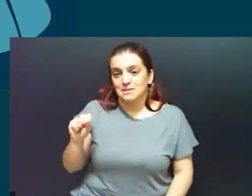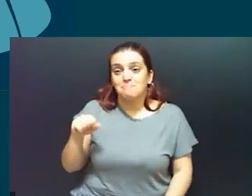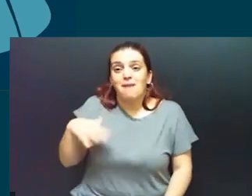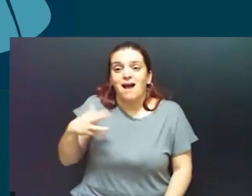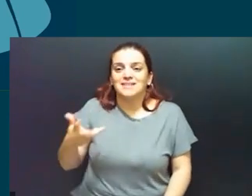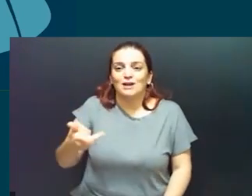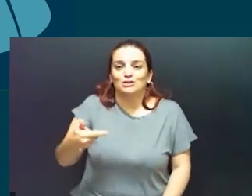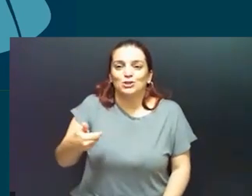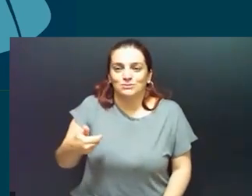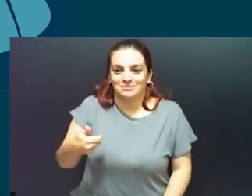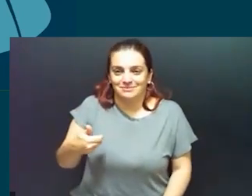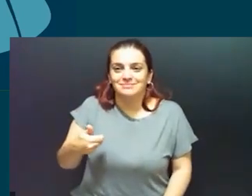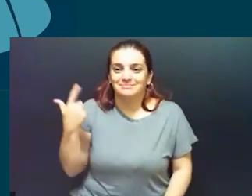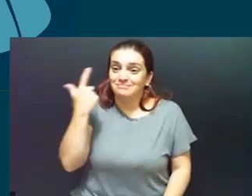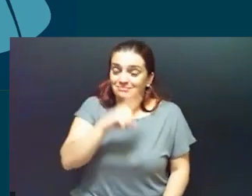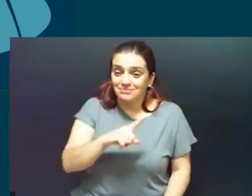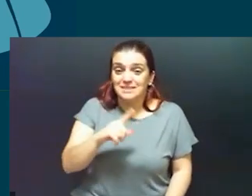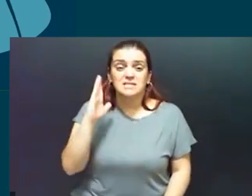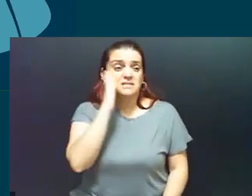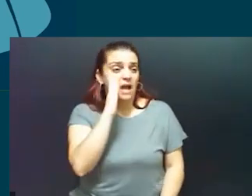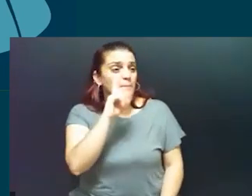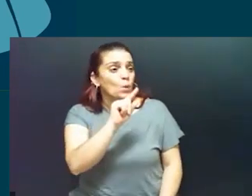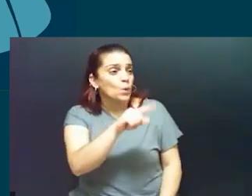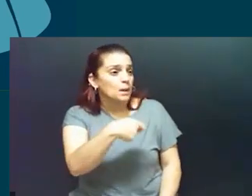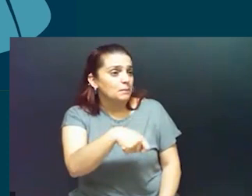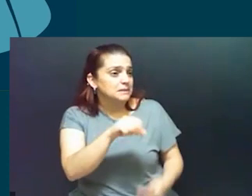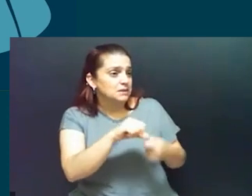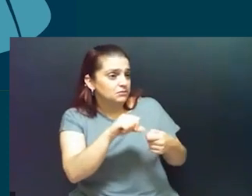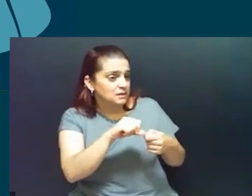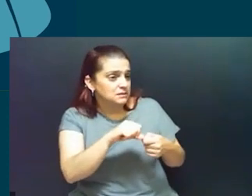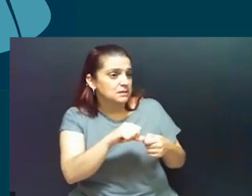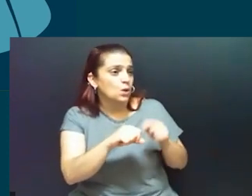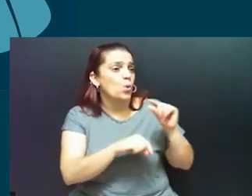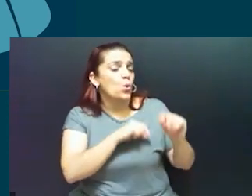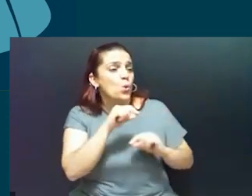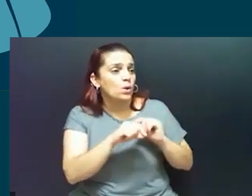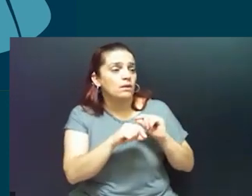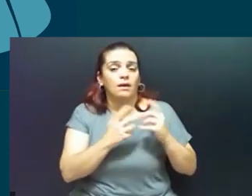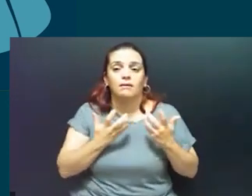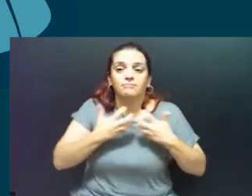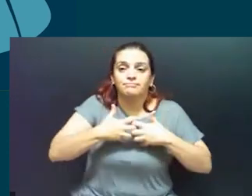em relação a tanto saber o que é necessário ser feito, tanto em relação à execução.